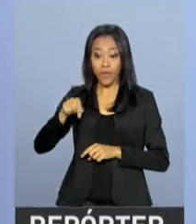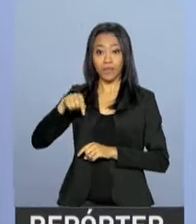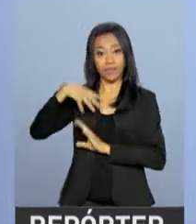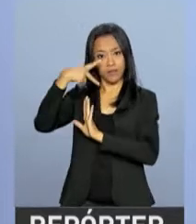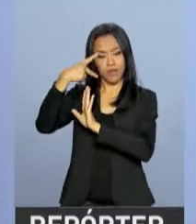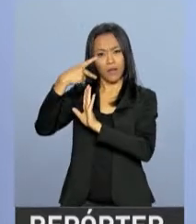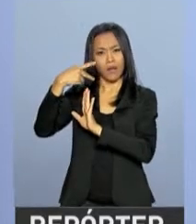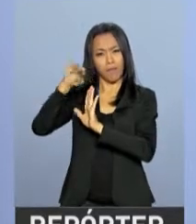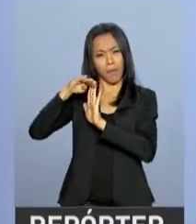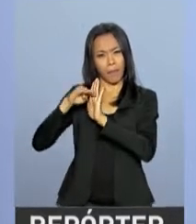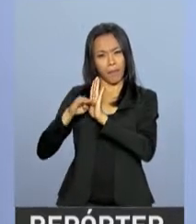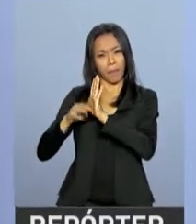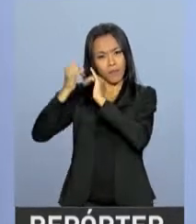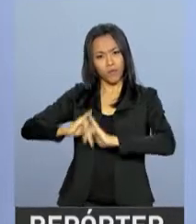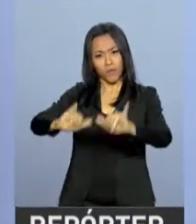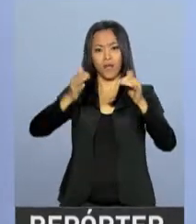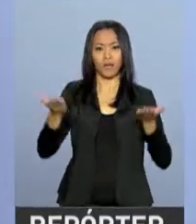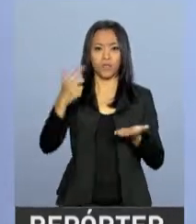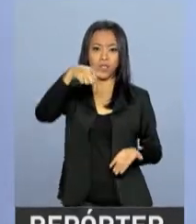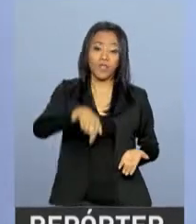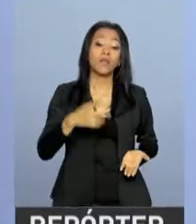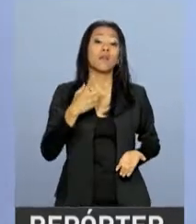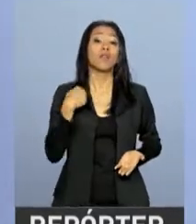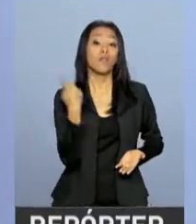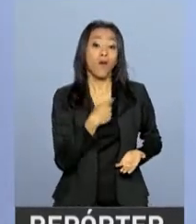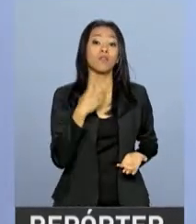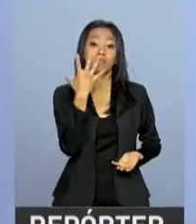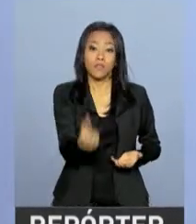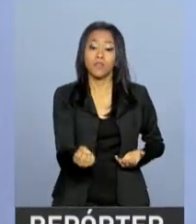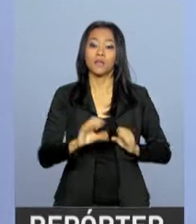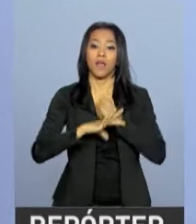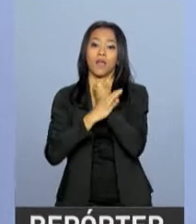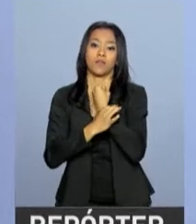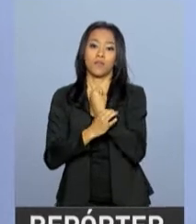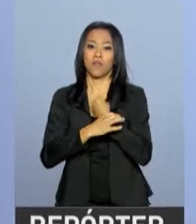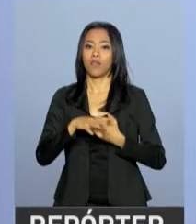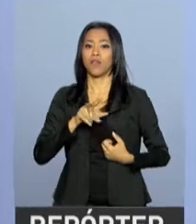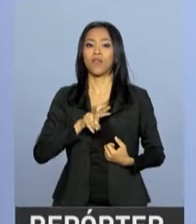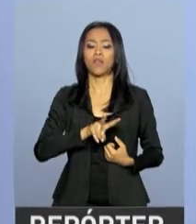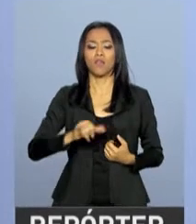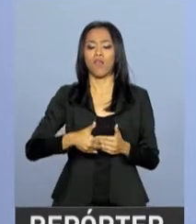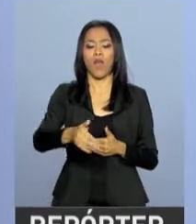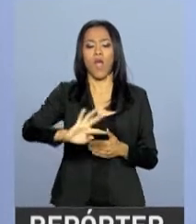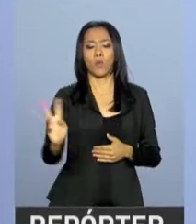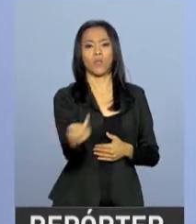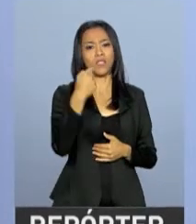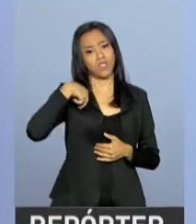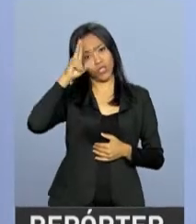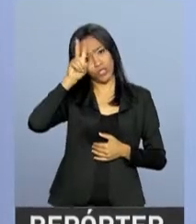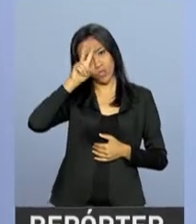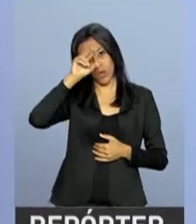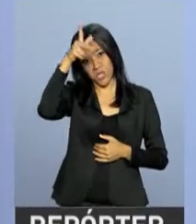pacote nós teremos nós garantiremos que não ocorra outras histórias com